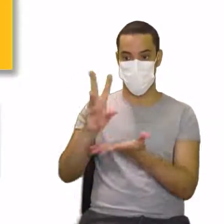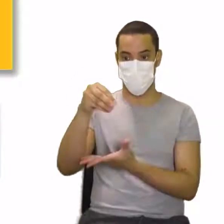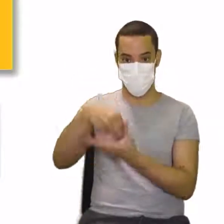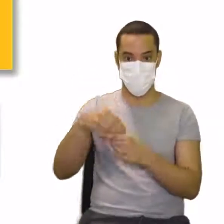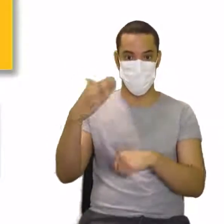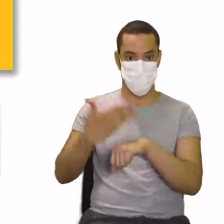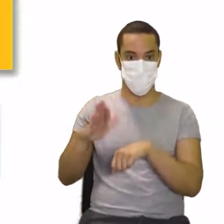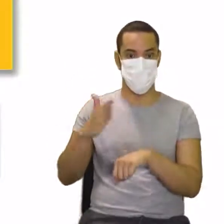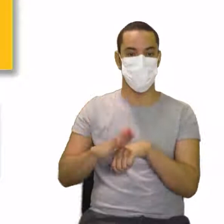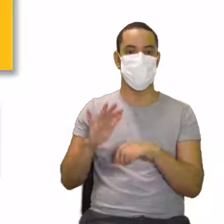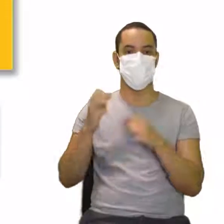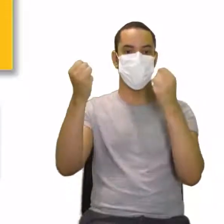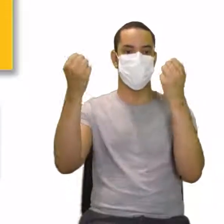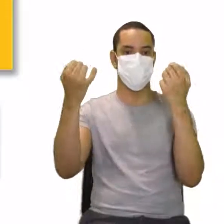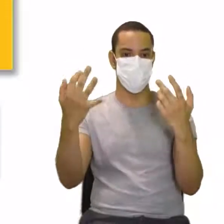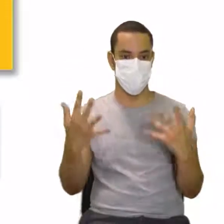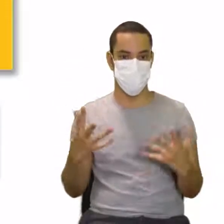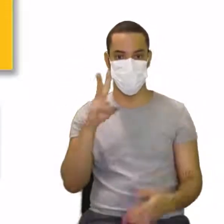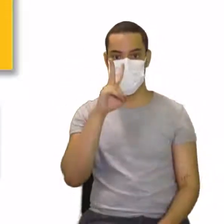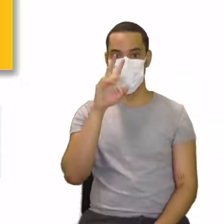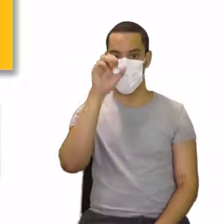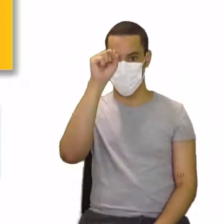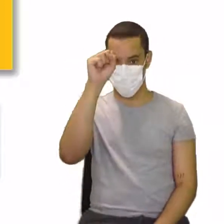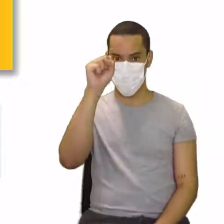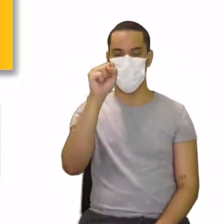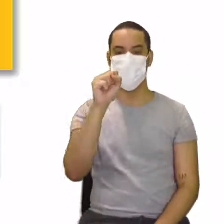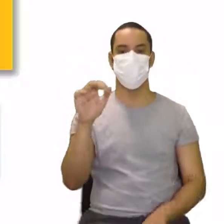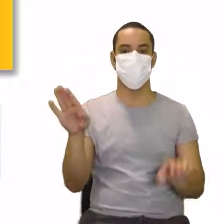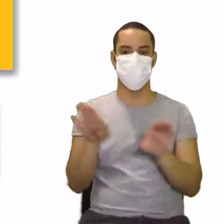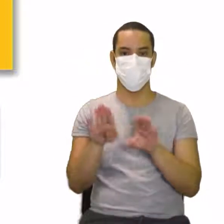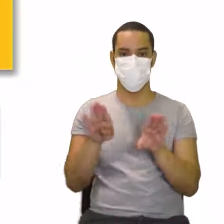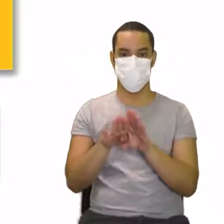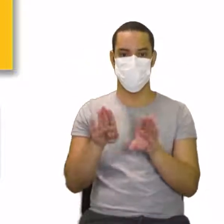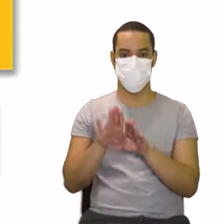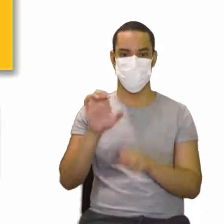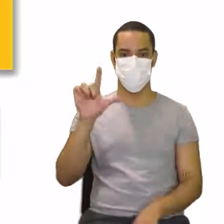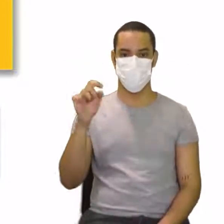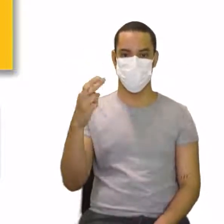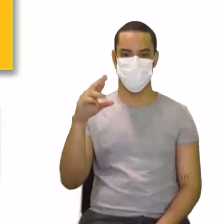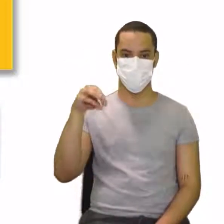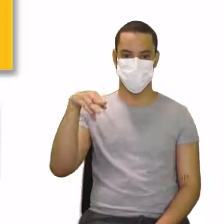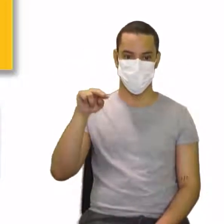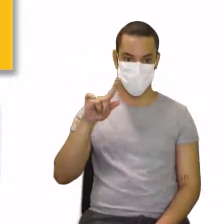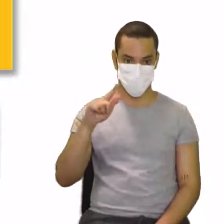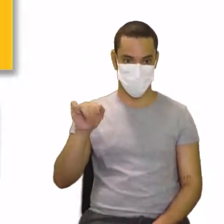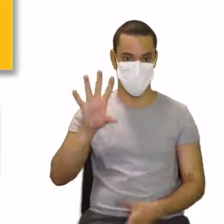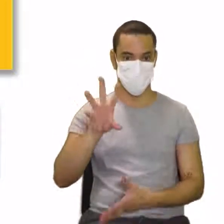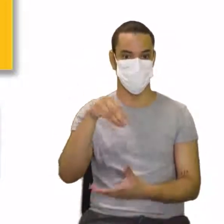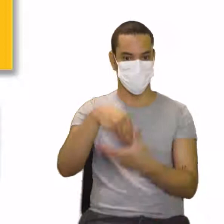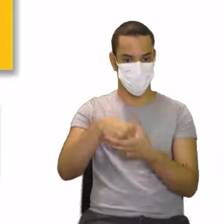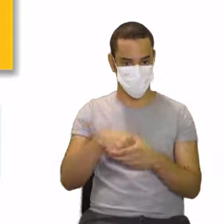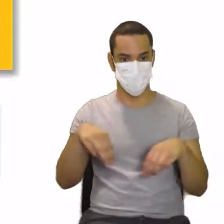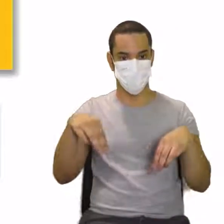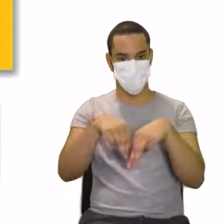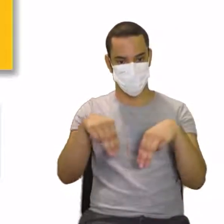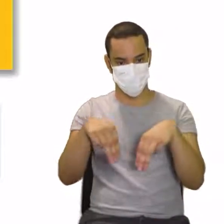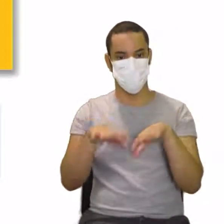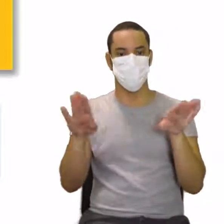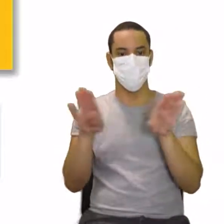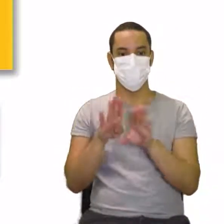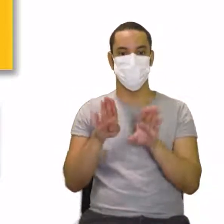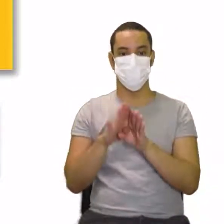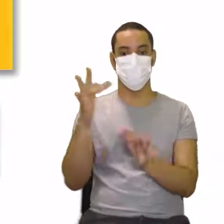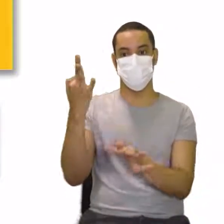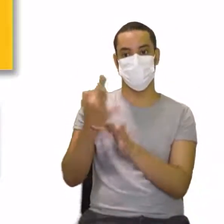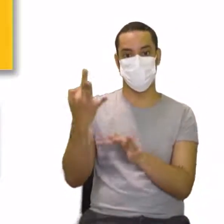força eletromotriz, certo? No que tange a parte aí de indução eletromagnética e também vamos falar um pouco